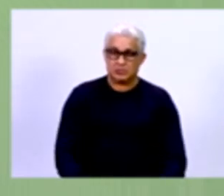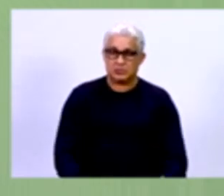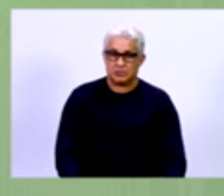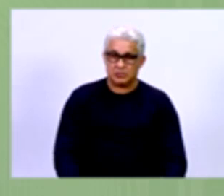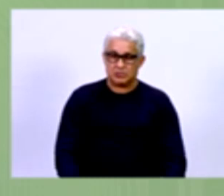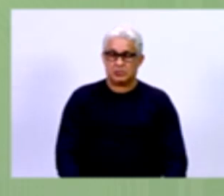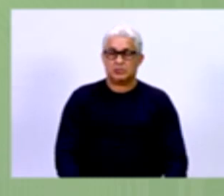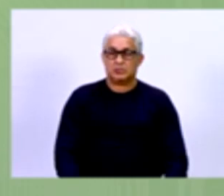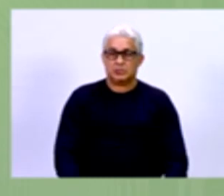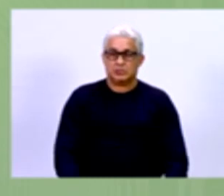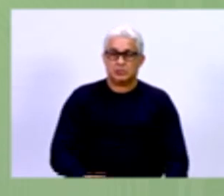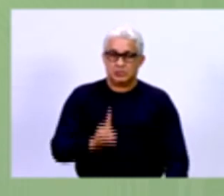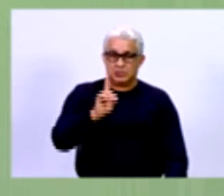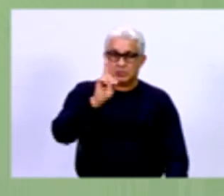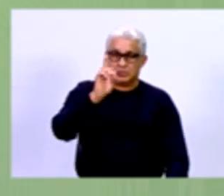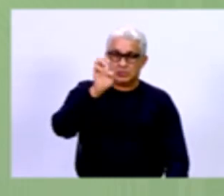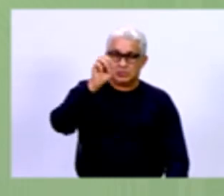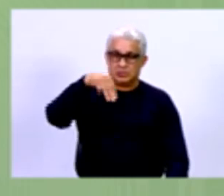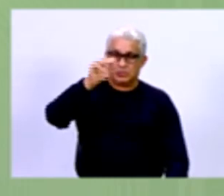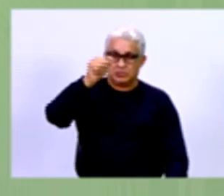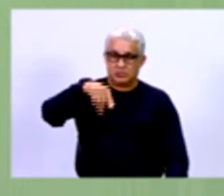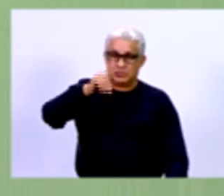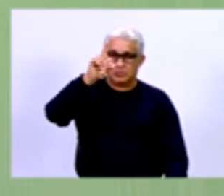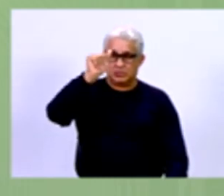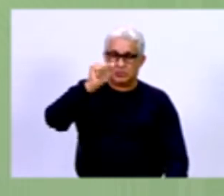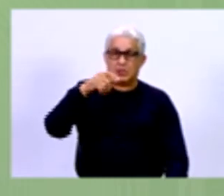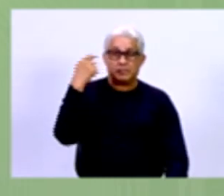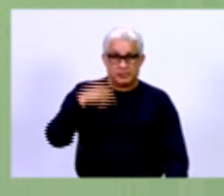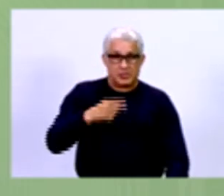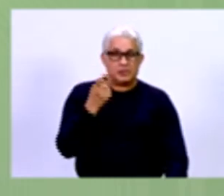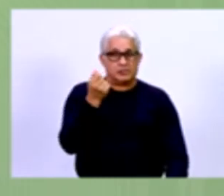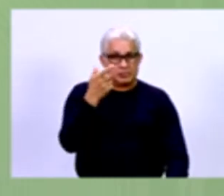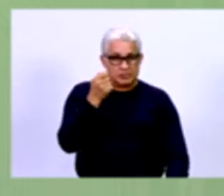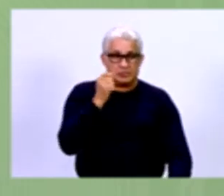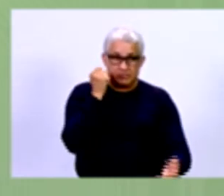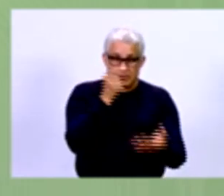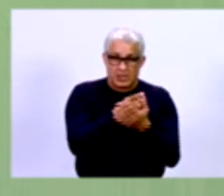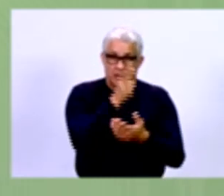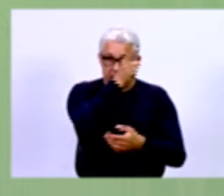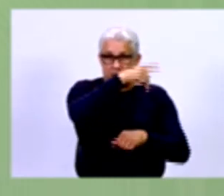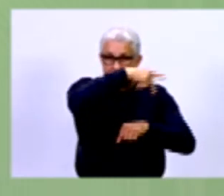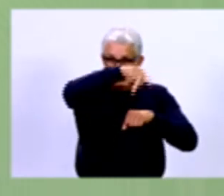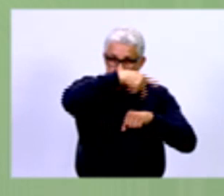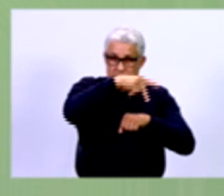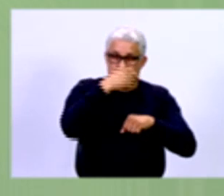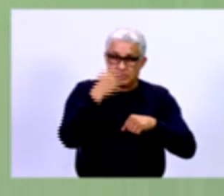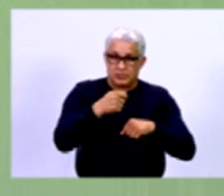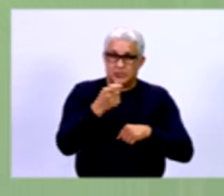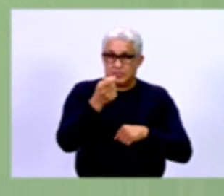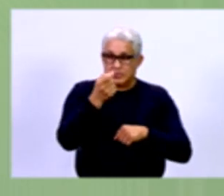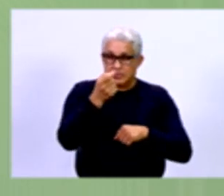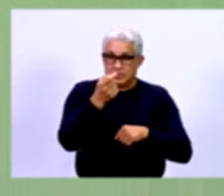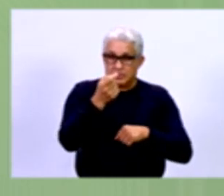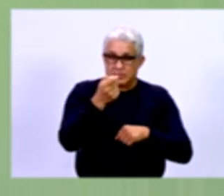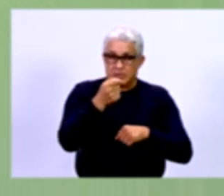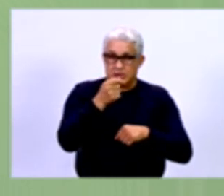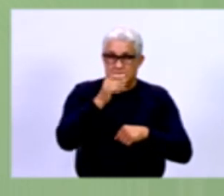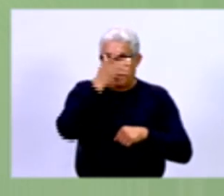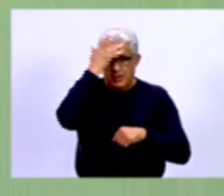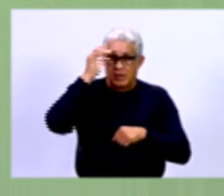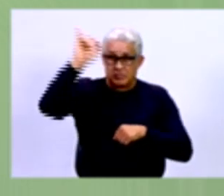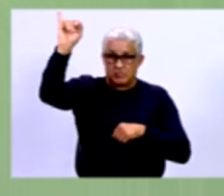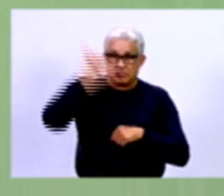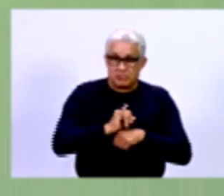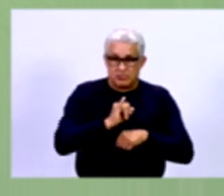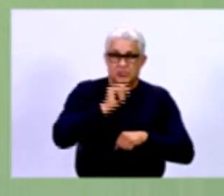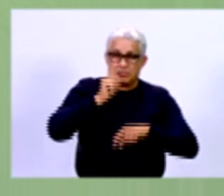Os demandantes são aqueles que precisam de divisas para o pagamento no exterior. Eles precisam de moeda internacional. Por exemplo, são os importadores de